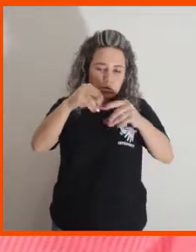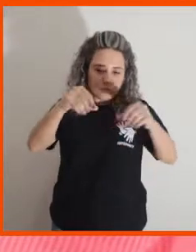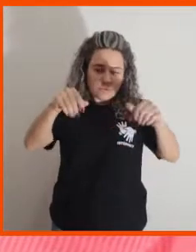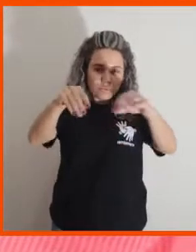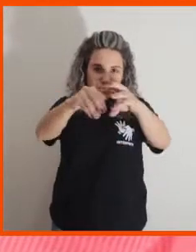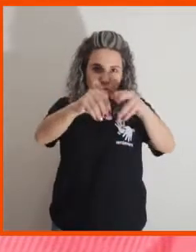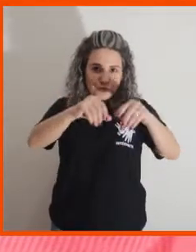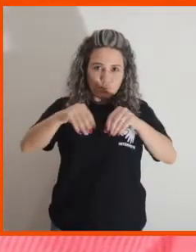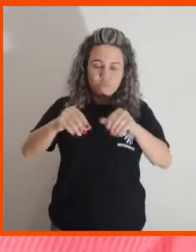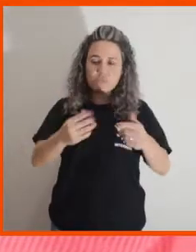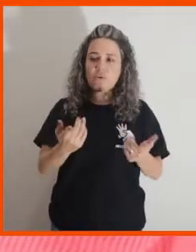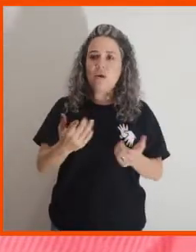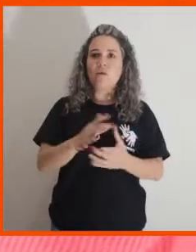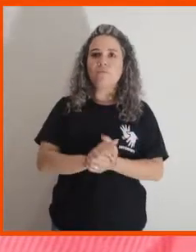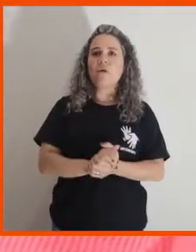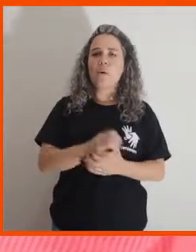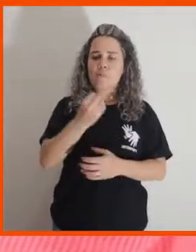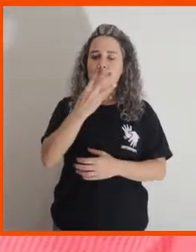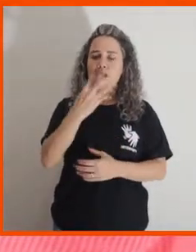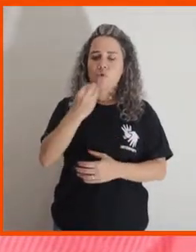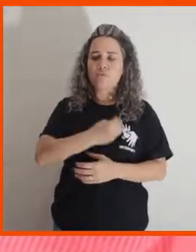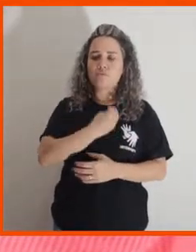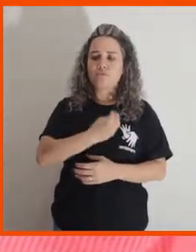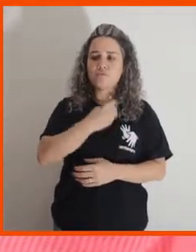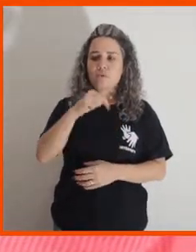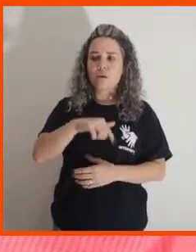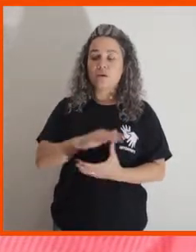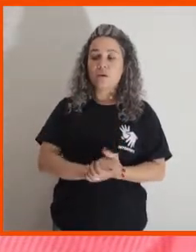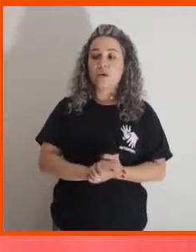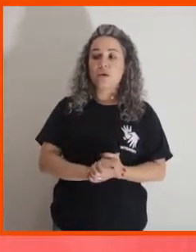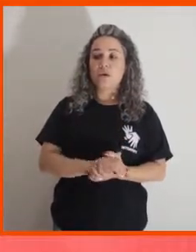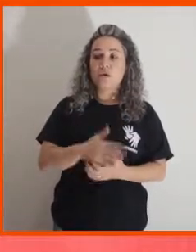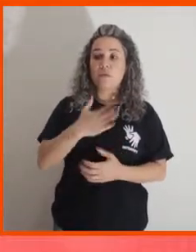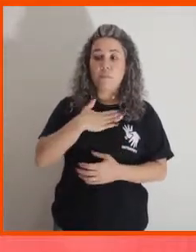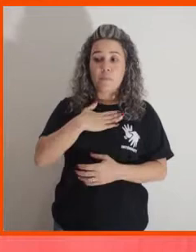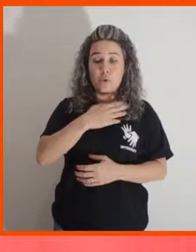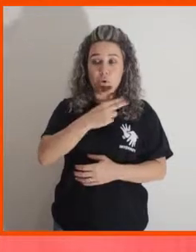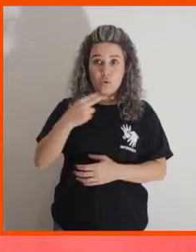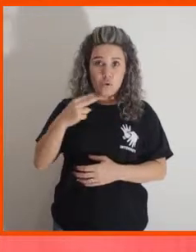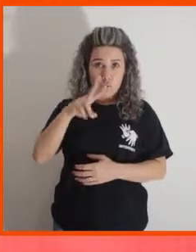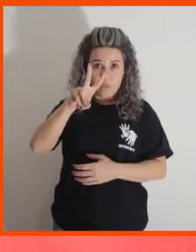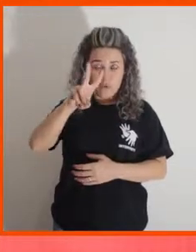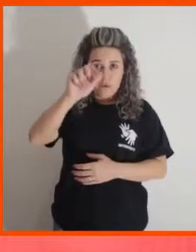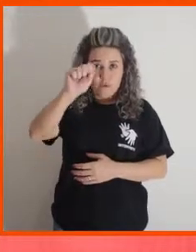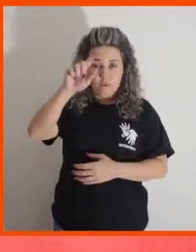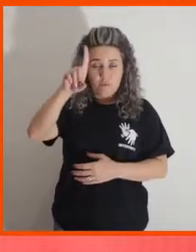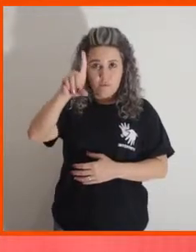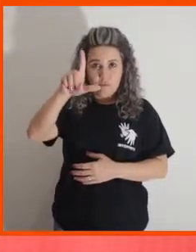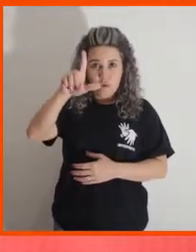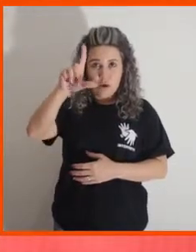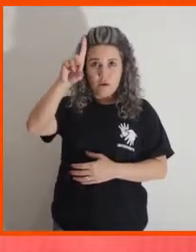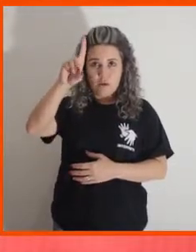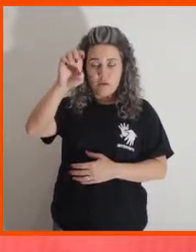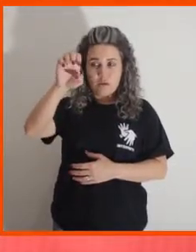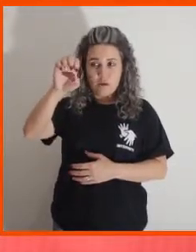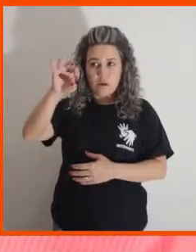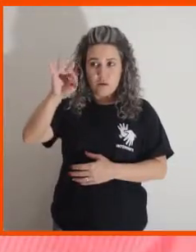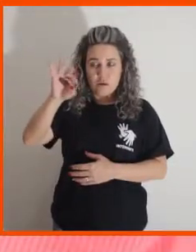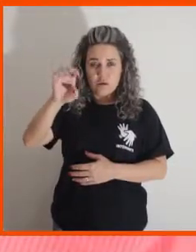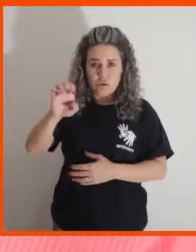58 anos. Para mim é um prazer em receber vocês. Ah, morar aqui é muito